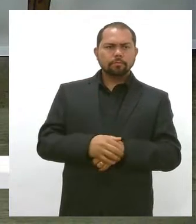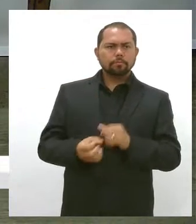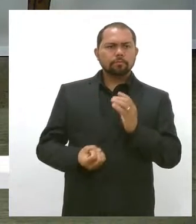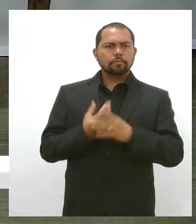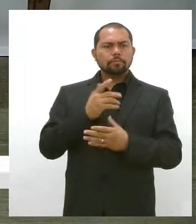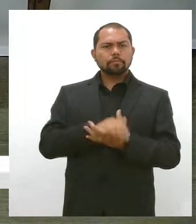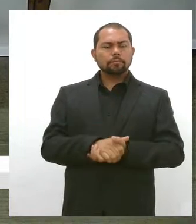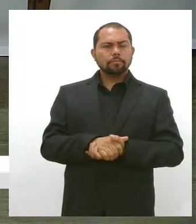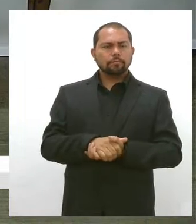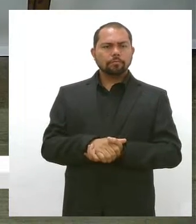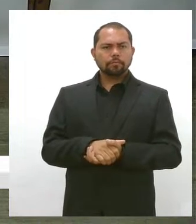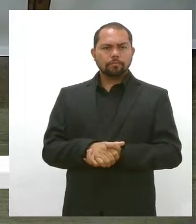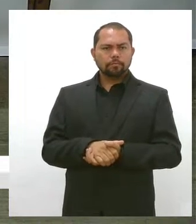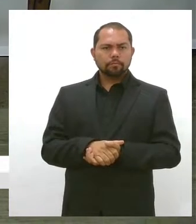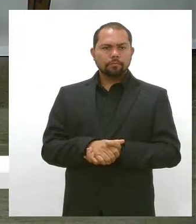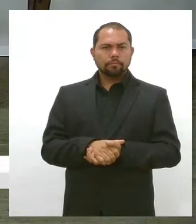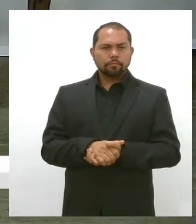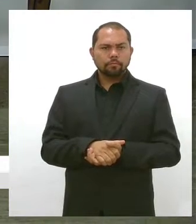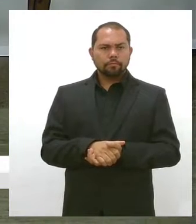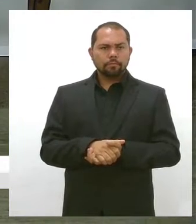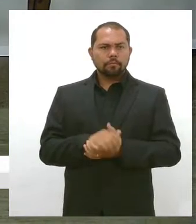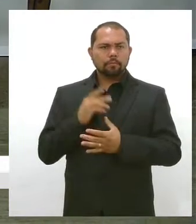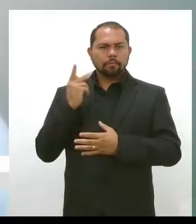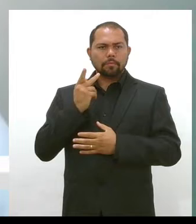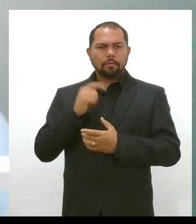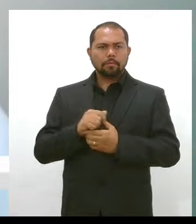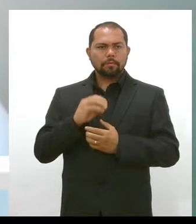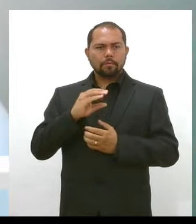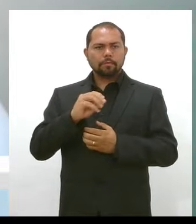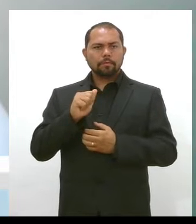história do CAISME já tem muitos anos, né?